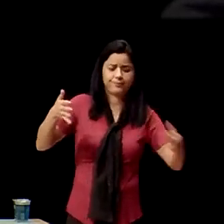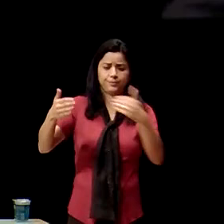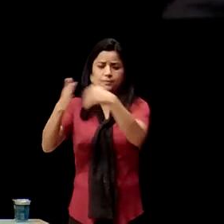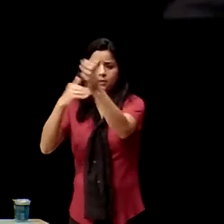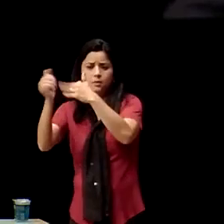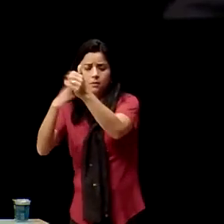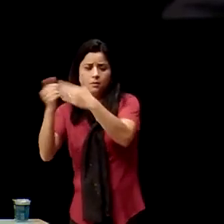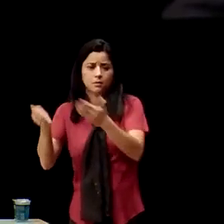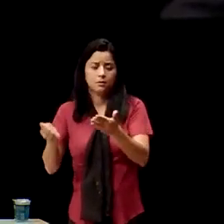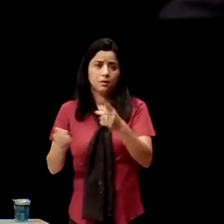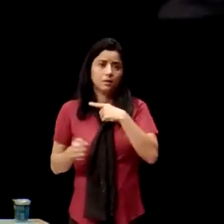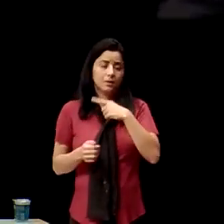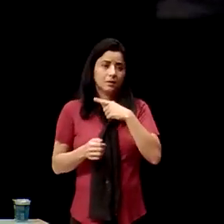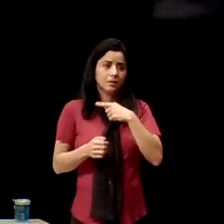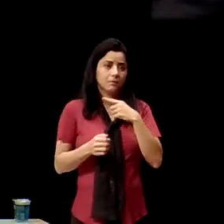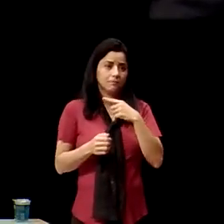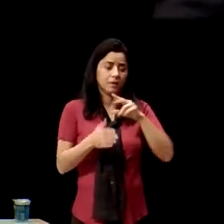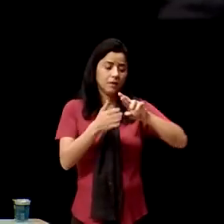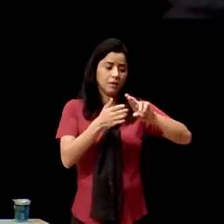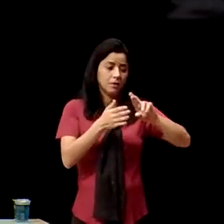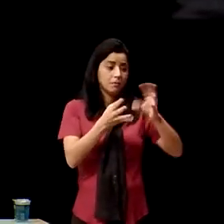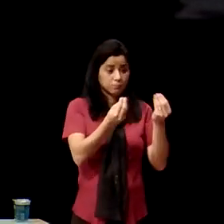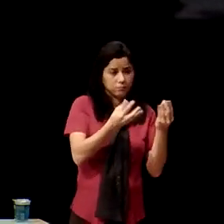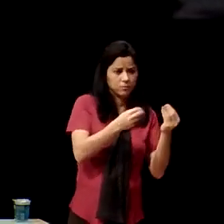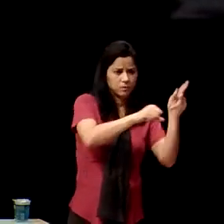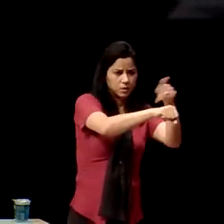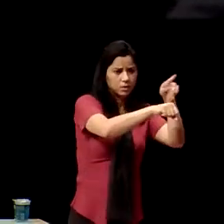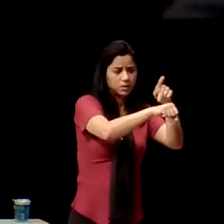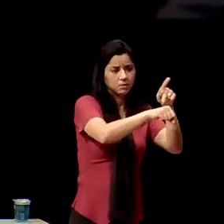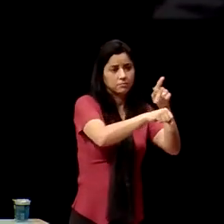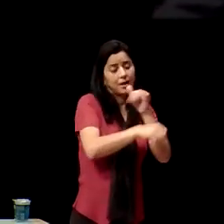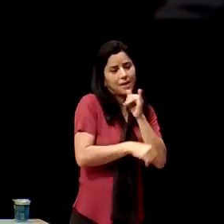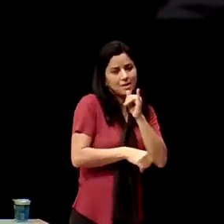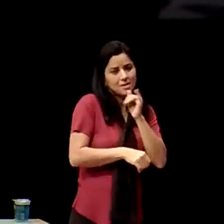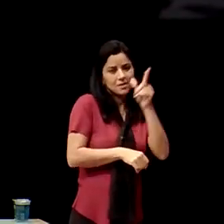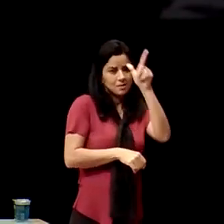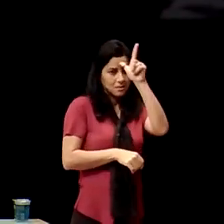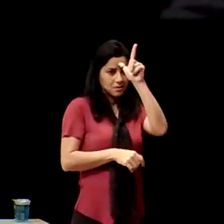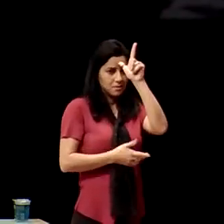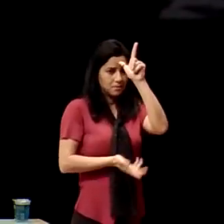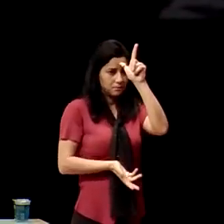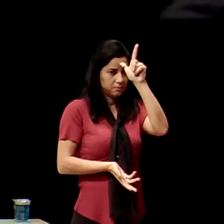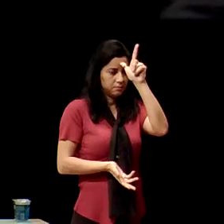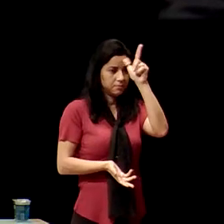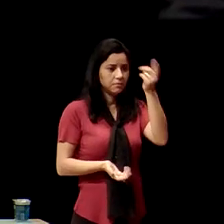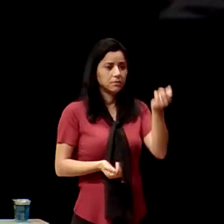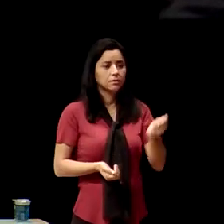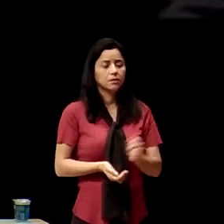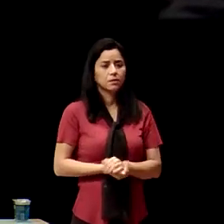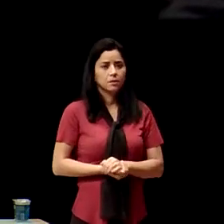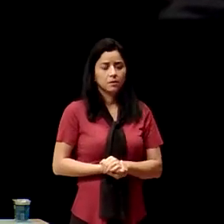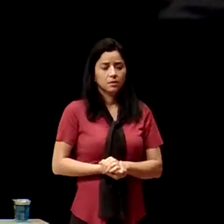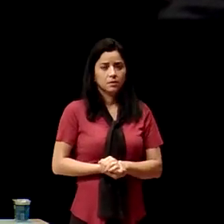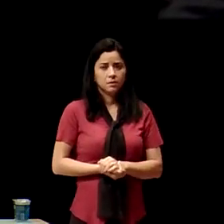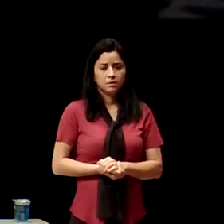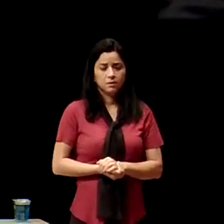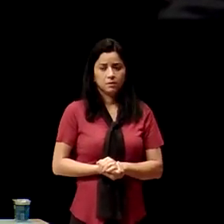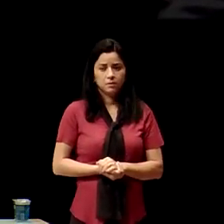muitos países, for example, in Germany, por exemplo, na Alemanha, social pedagogy is